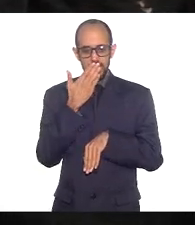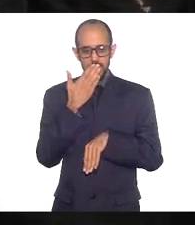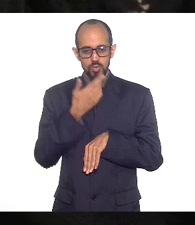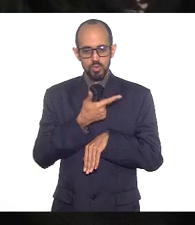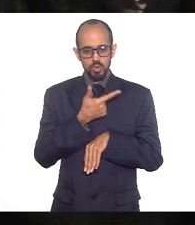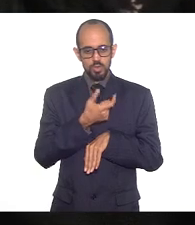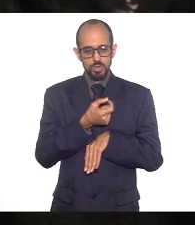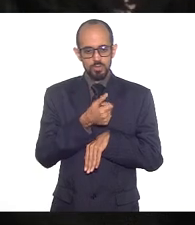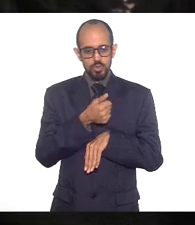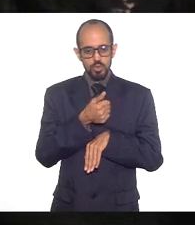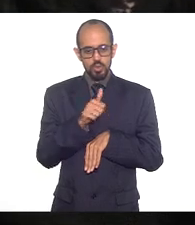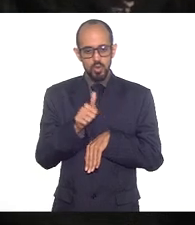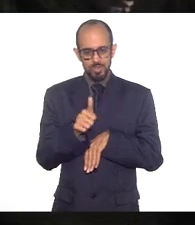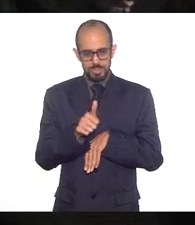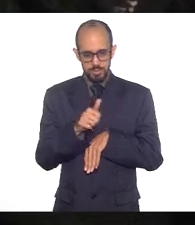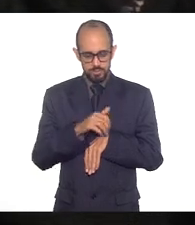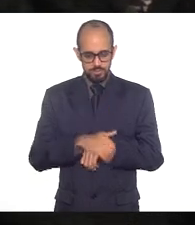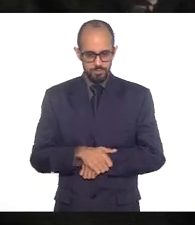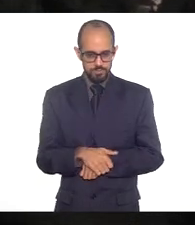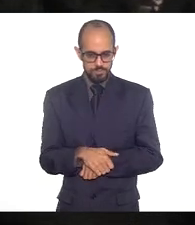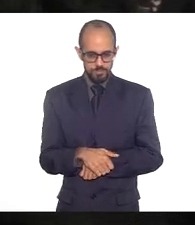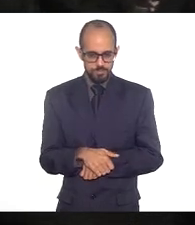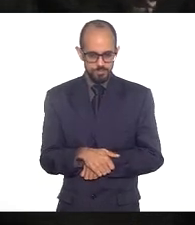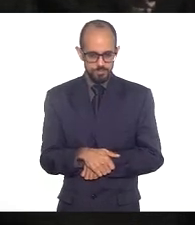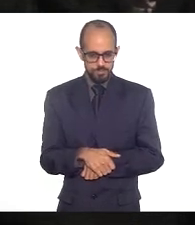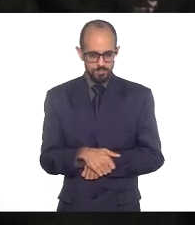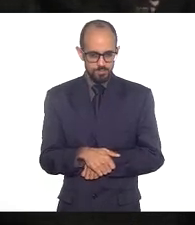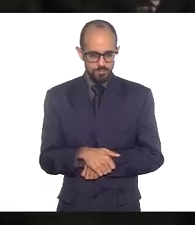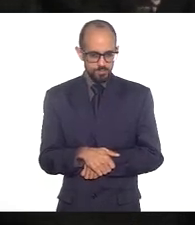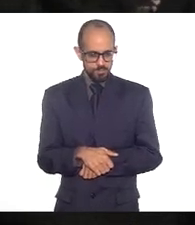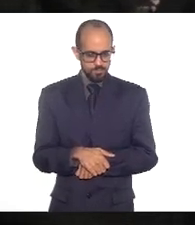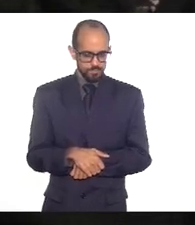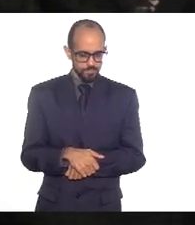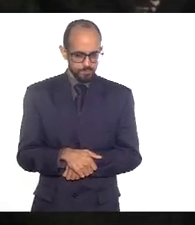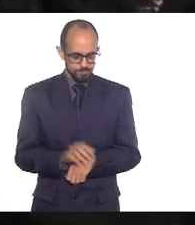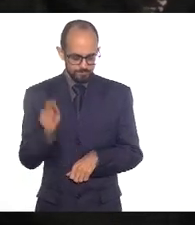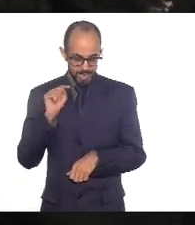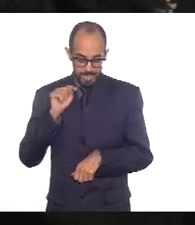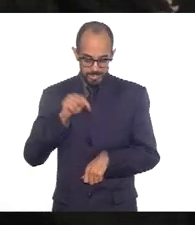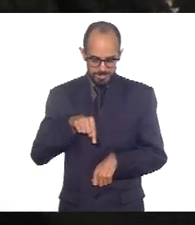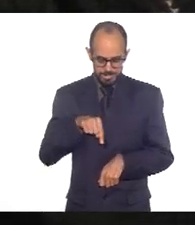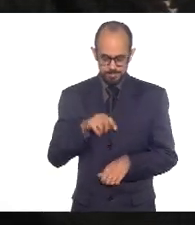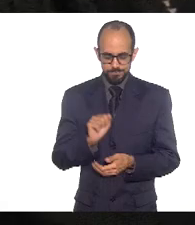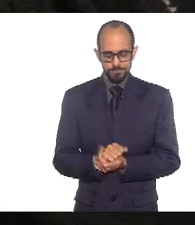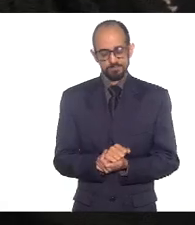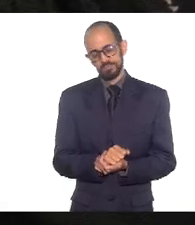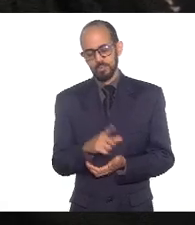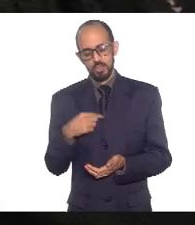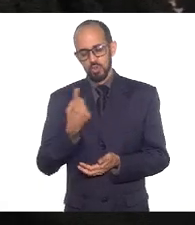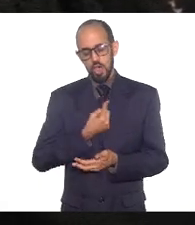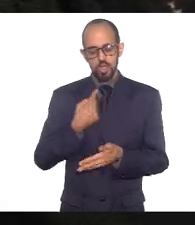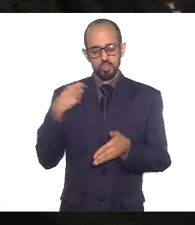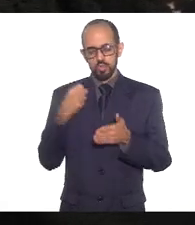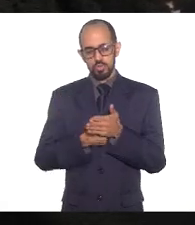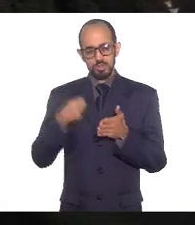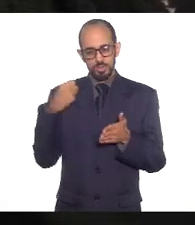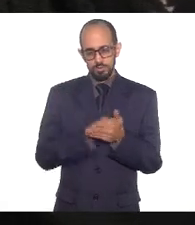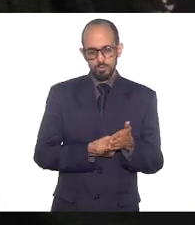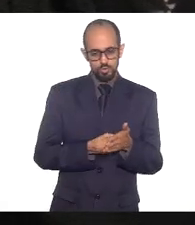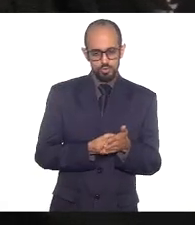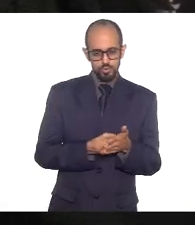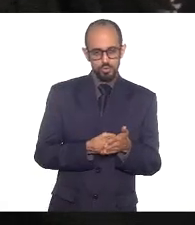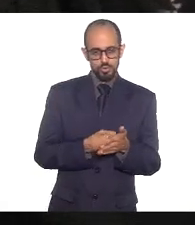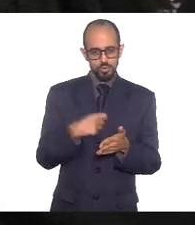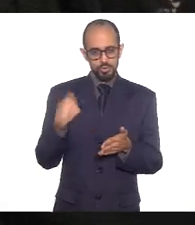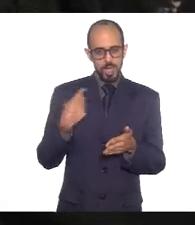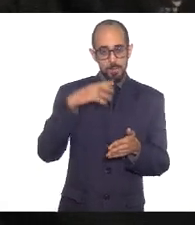de 2011 Ah e assim aqui a gente notou a